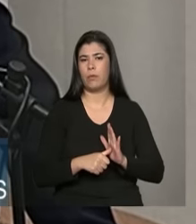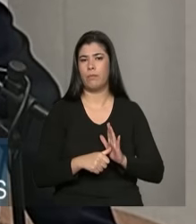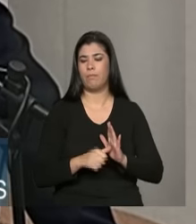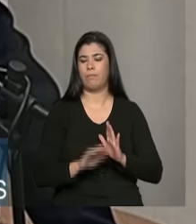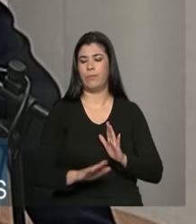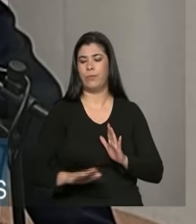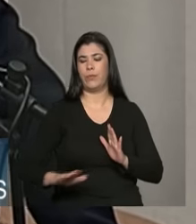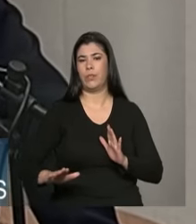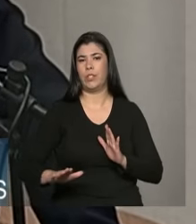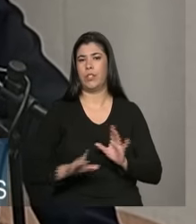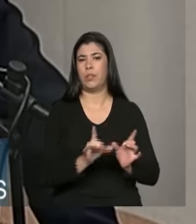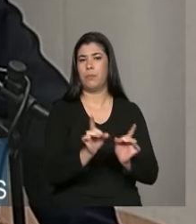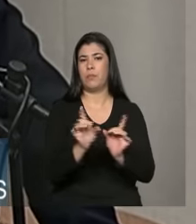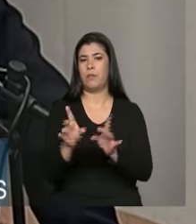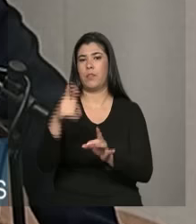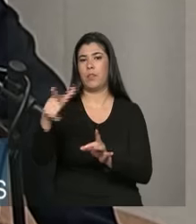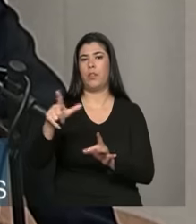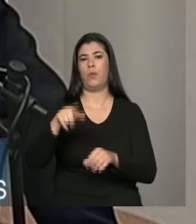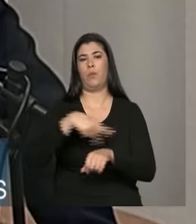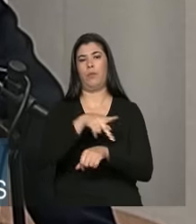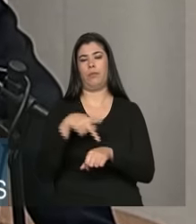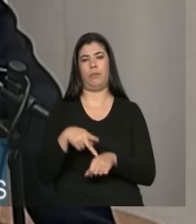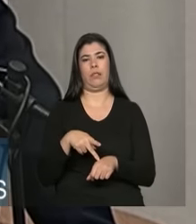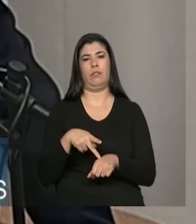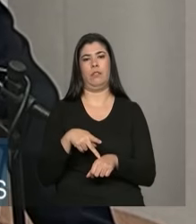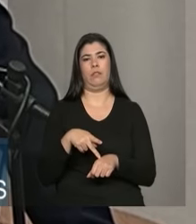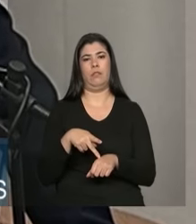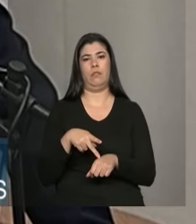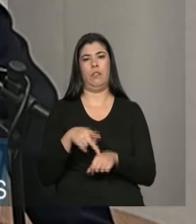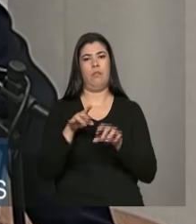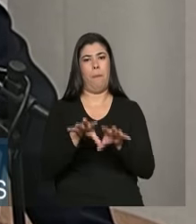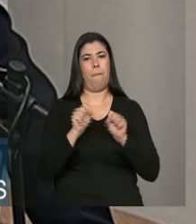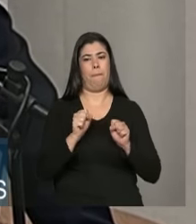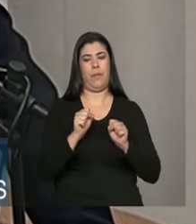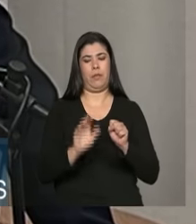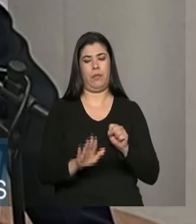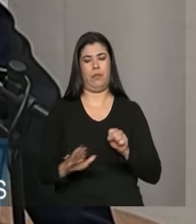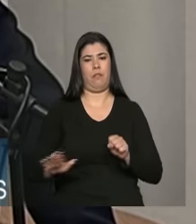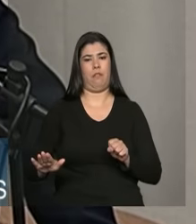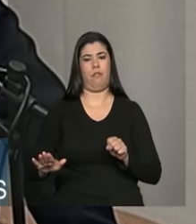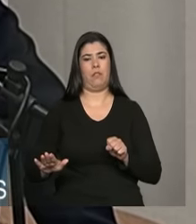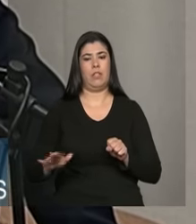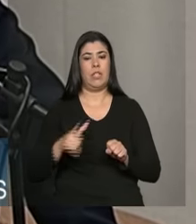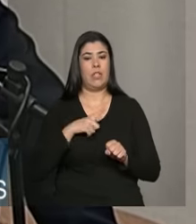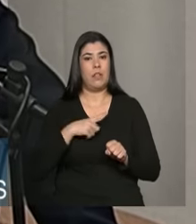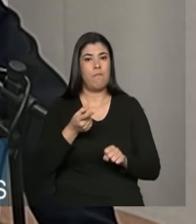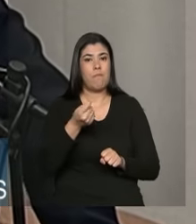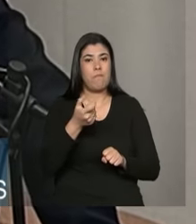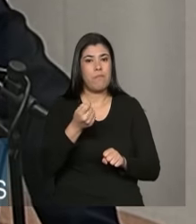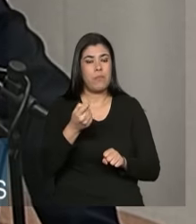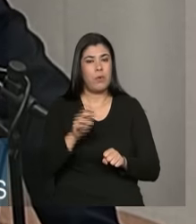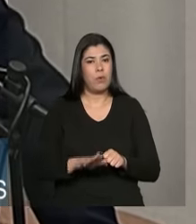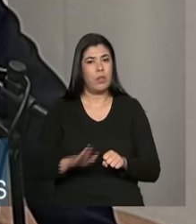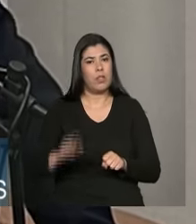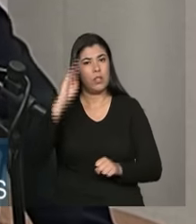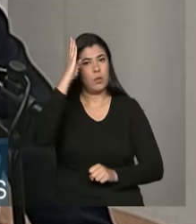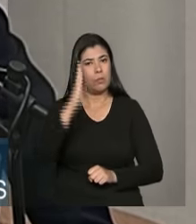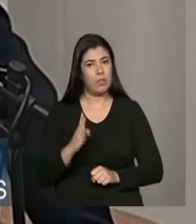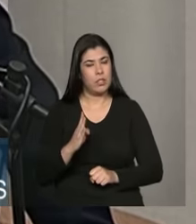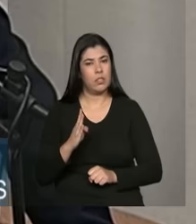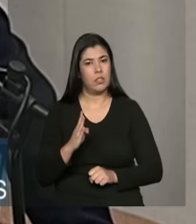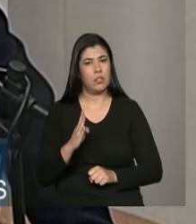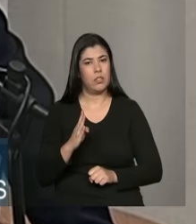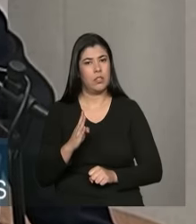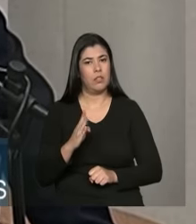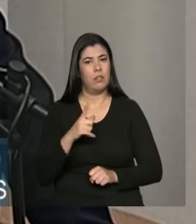os dados de subtração internacional de crianças a gente vê que tem poucas crianças brasileiras que saem daqui